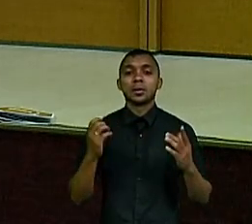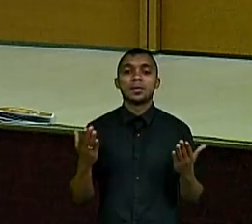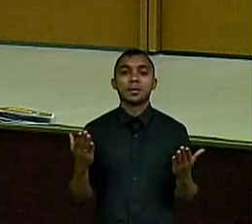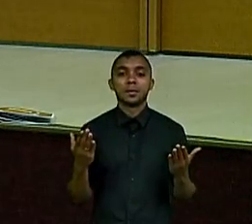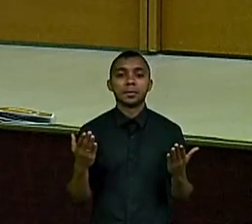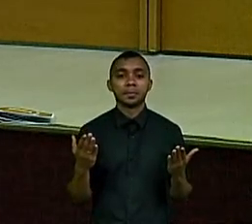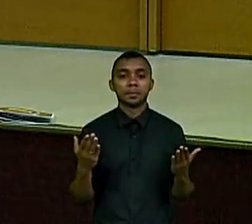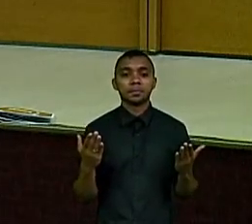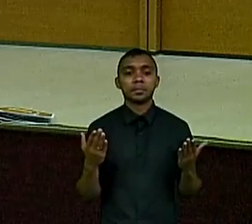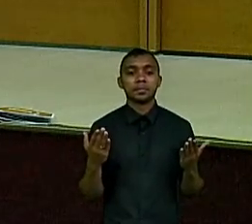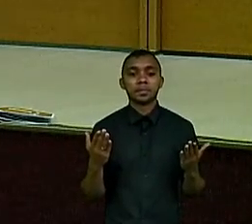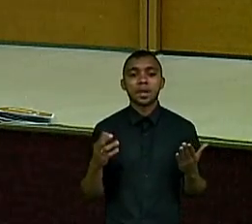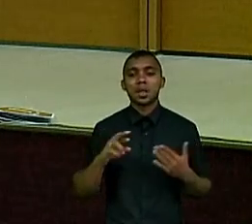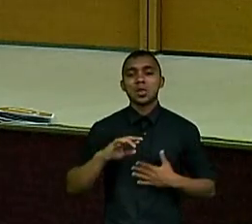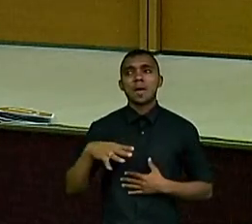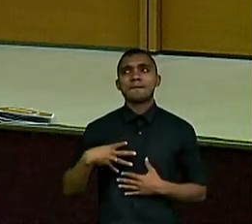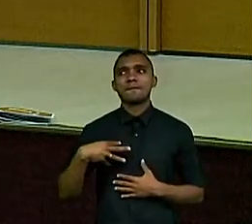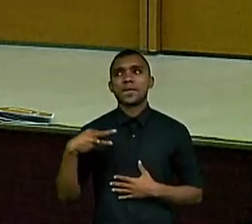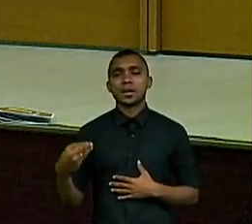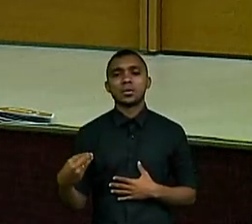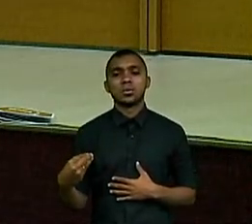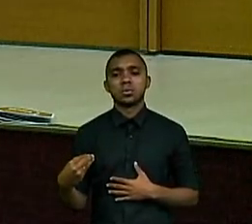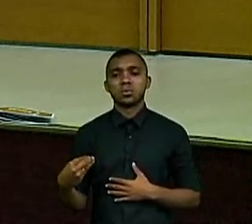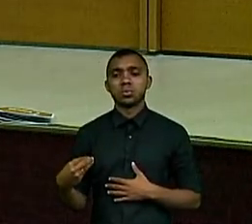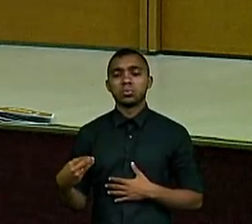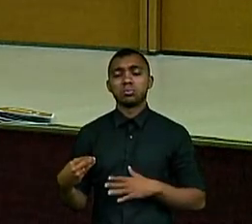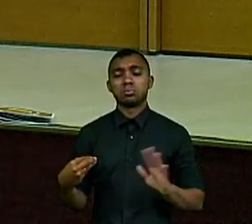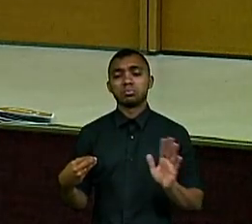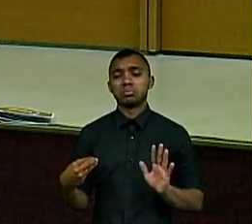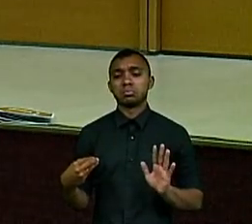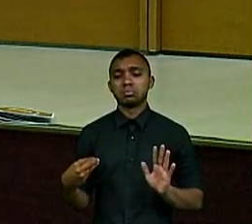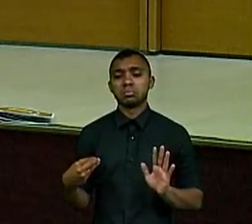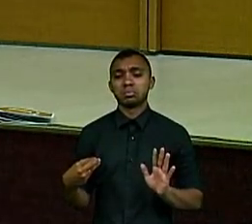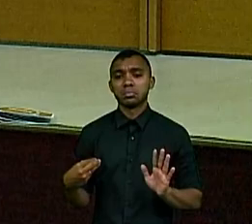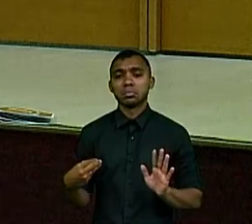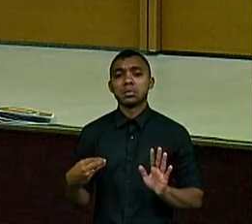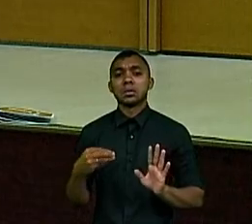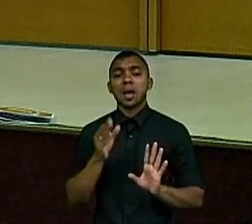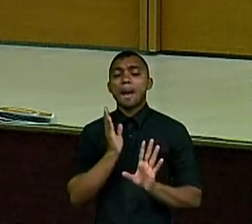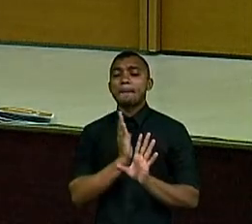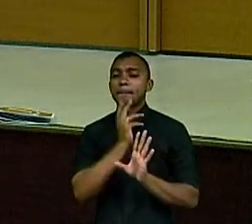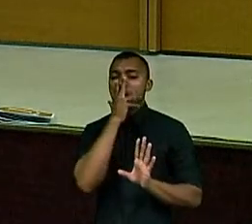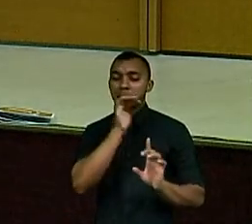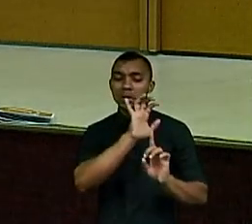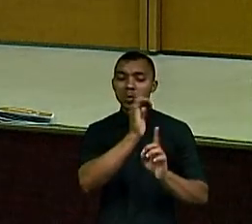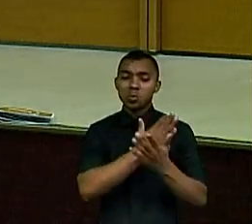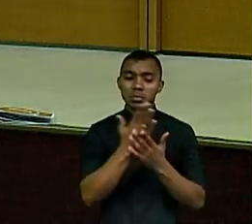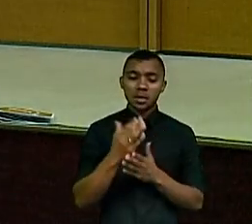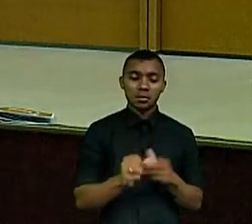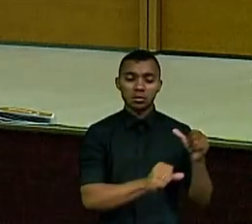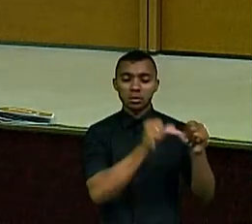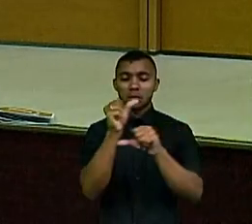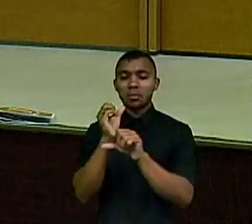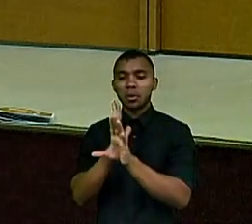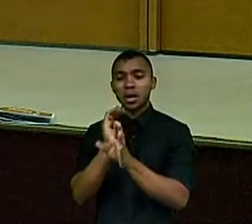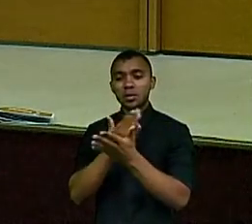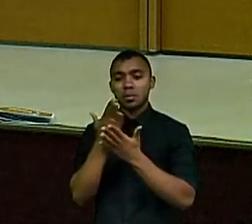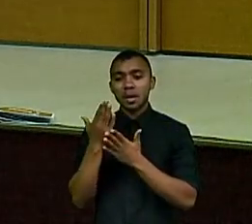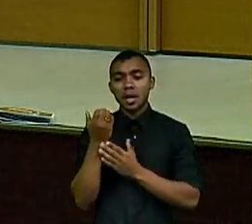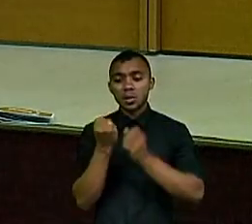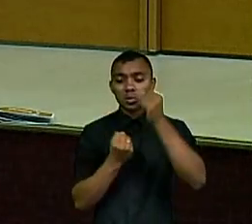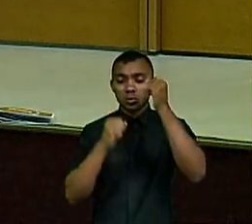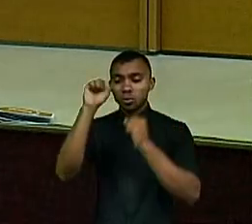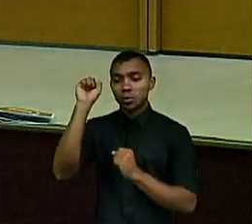eu não digo filha mas ela vai ser uma necessidade decorrente das transformações sociais promovidas pela Revolução Industrial